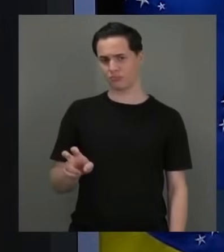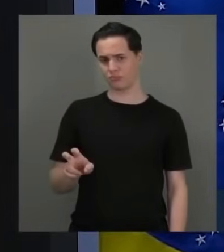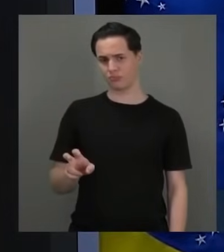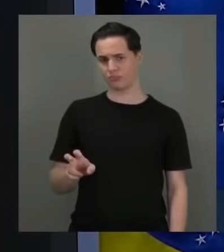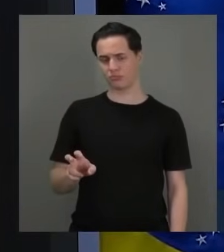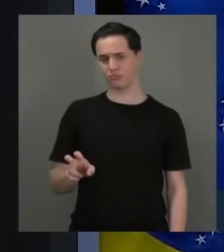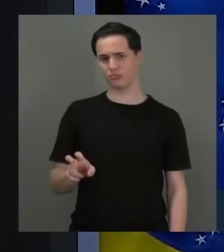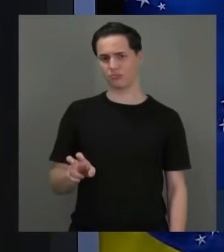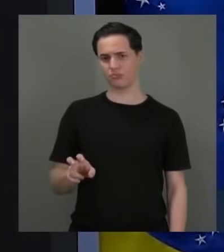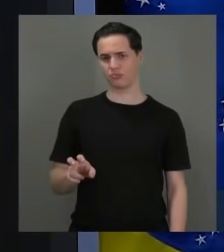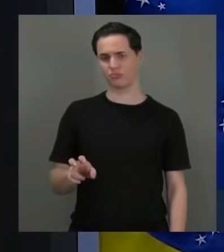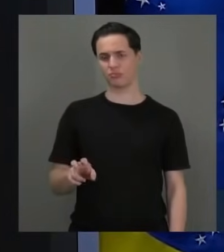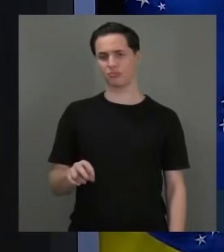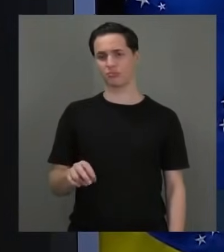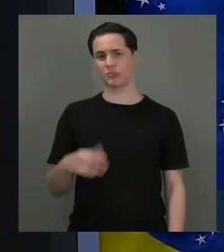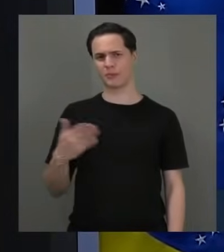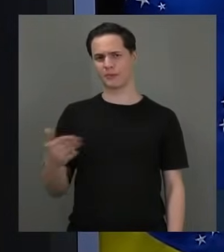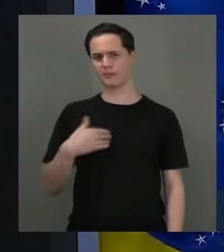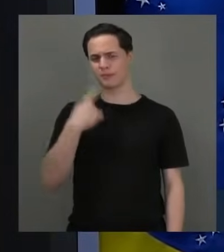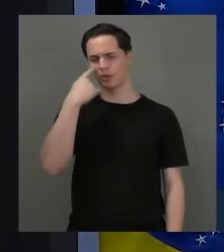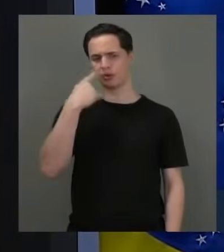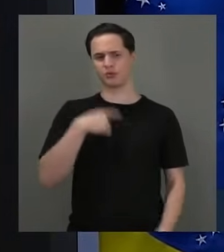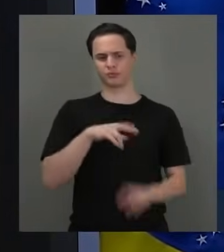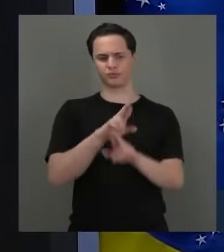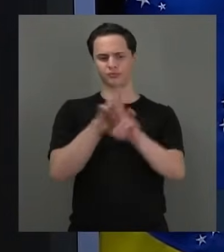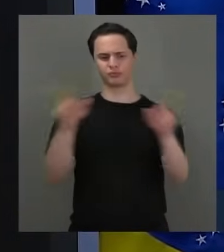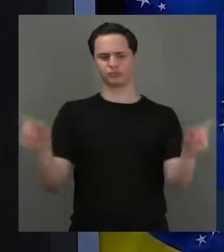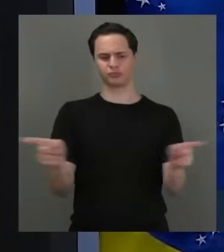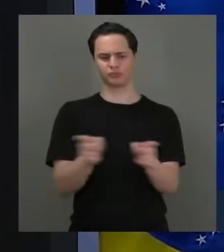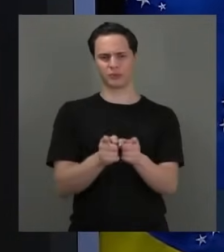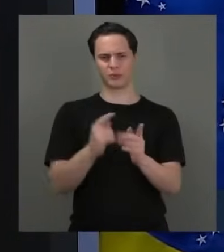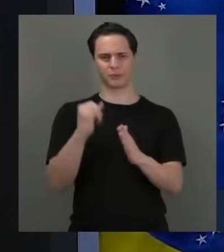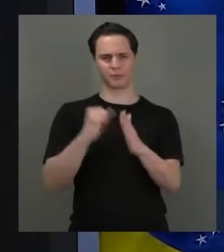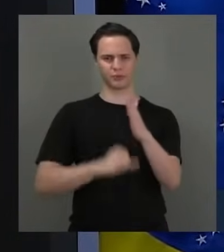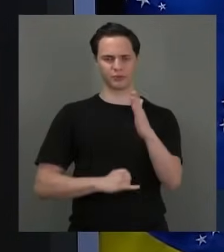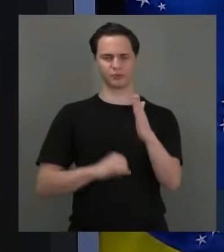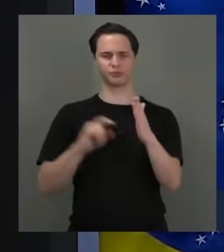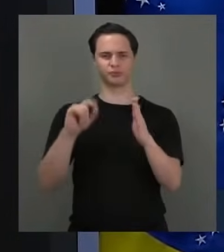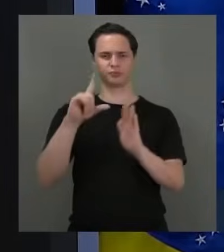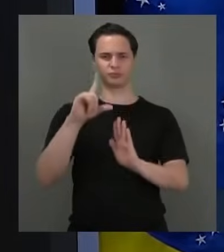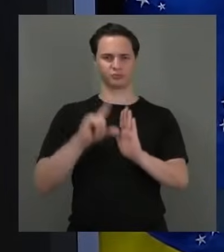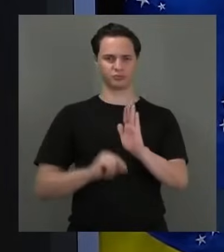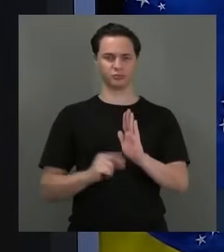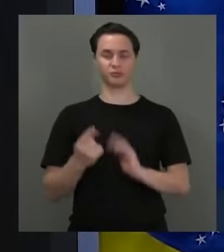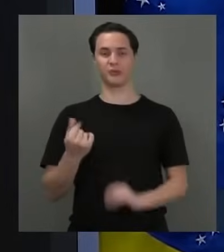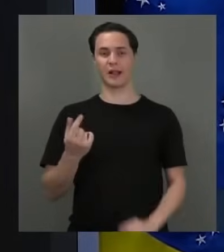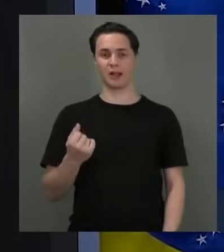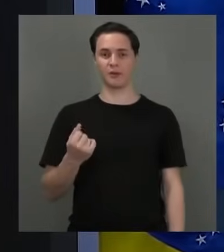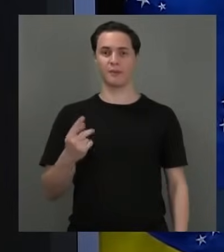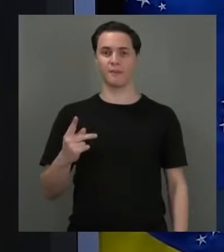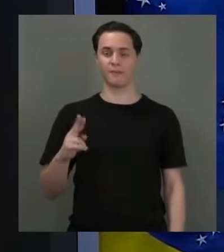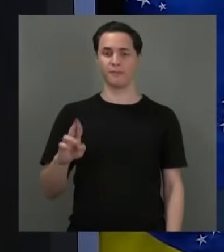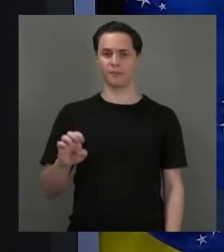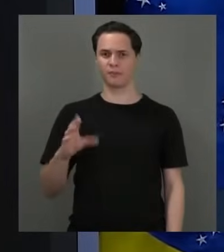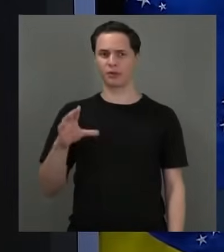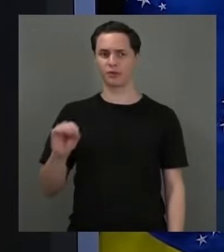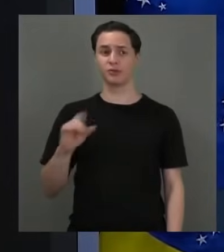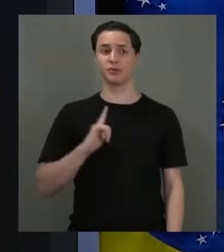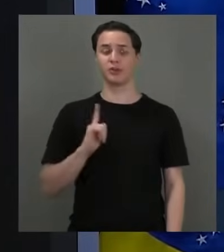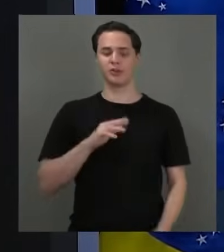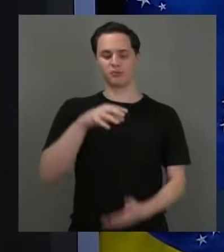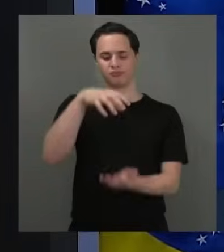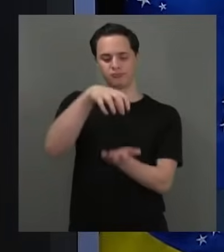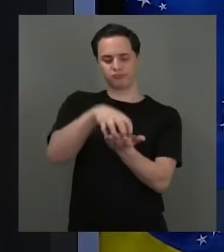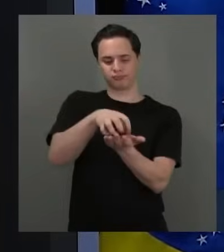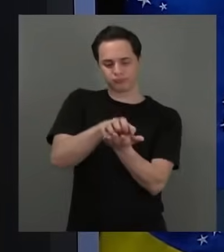complexidade, redução de tributos, e isso significa redução de preços e uma série de coisas, e ter descentralização, nós